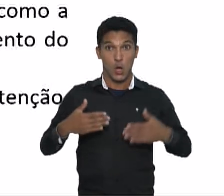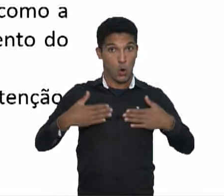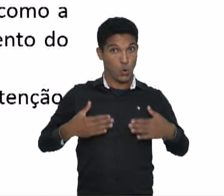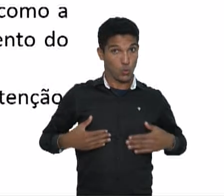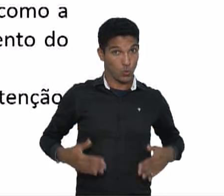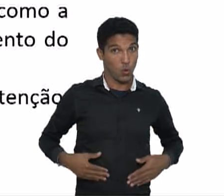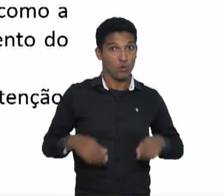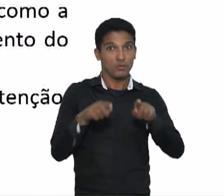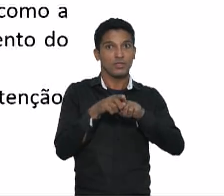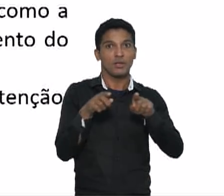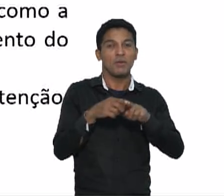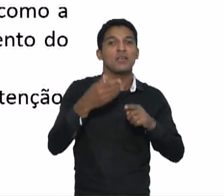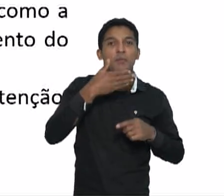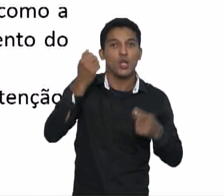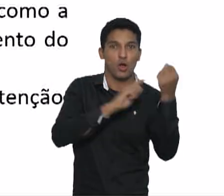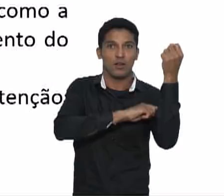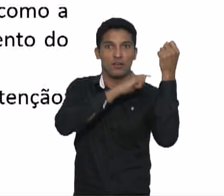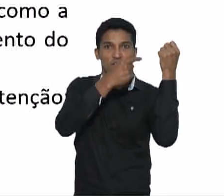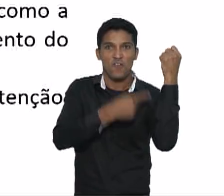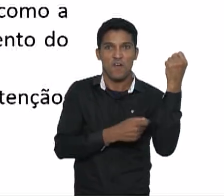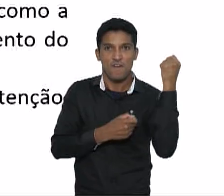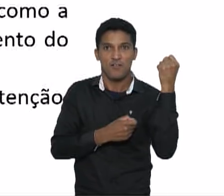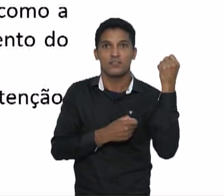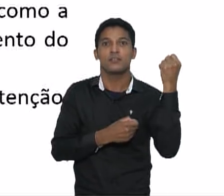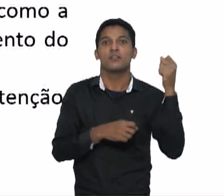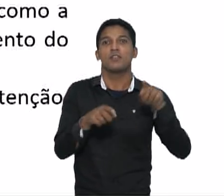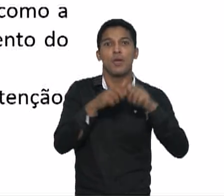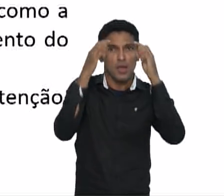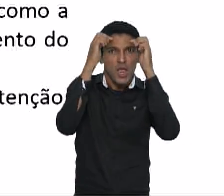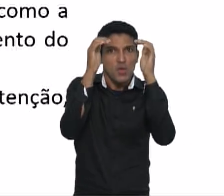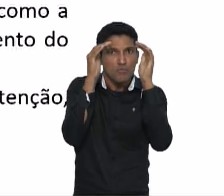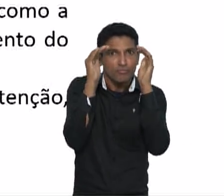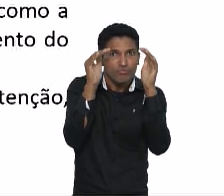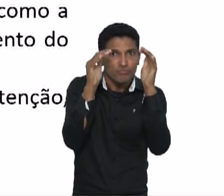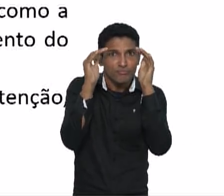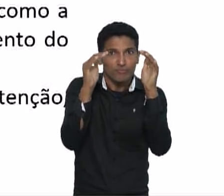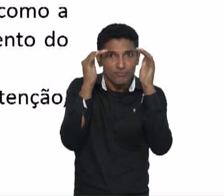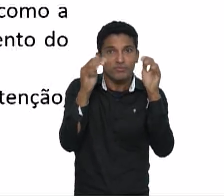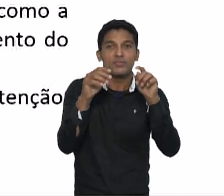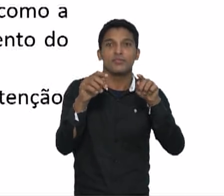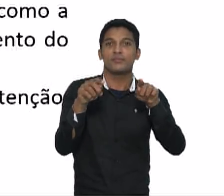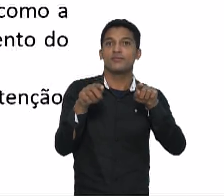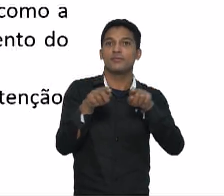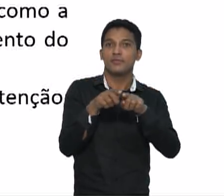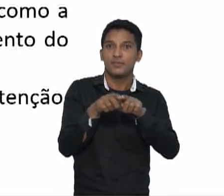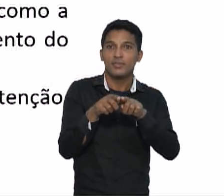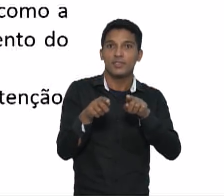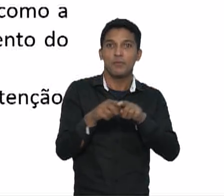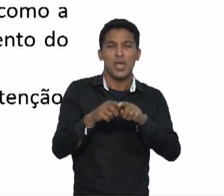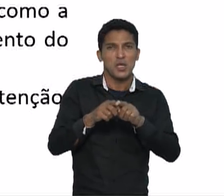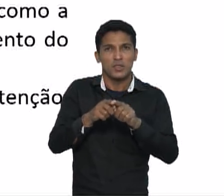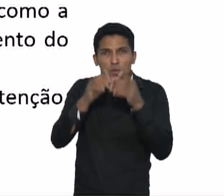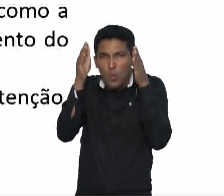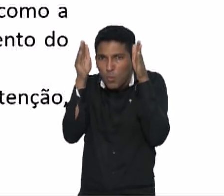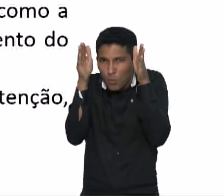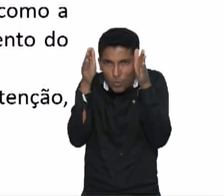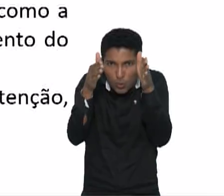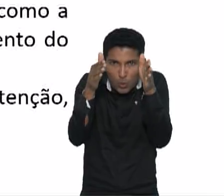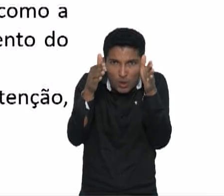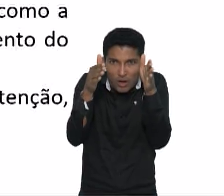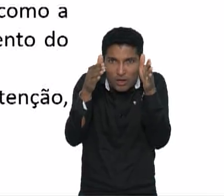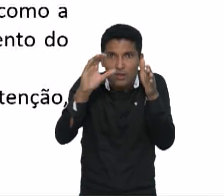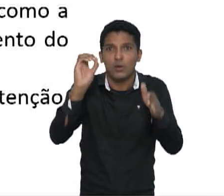físicos, como melhora da força e da coordenação, e também psicológicos, como a melhora na concentração e